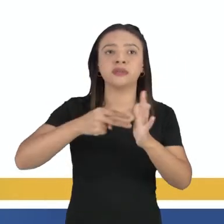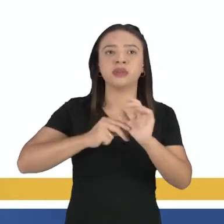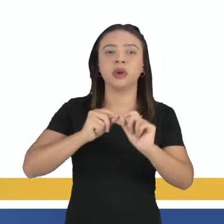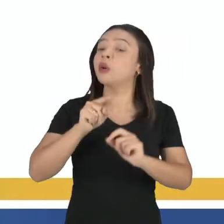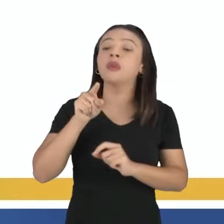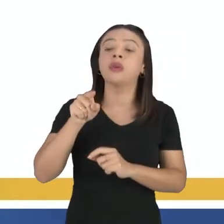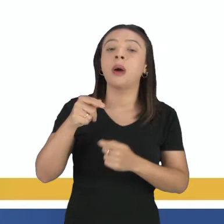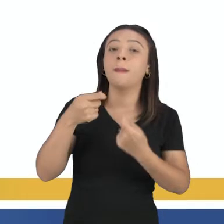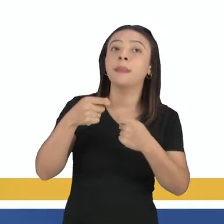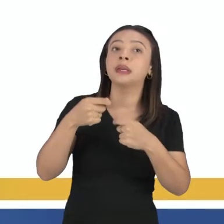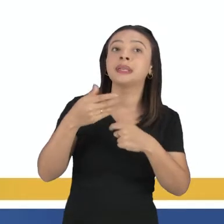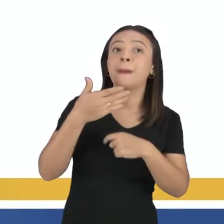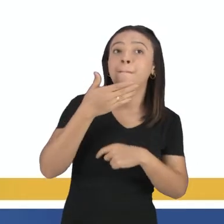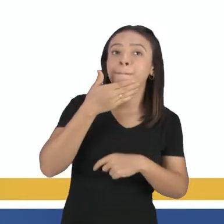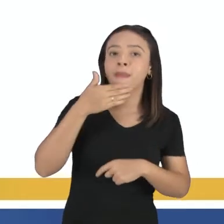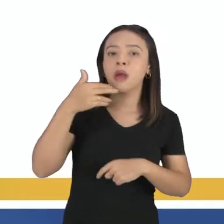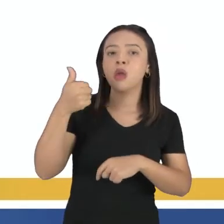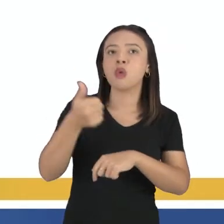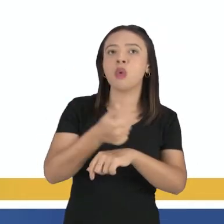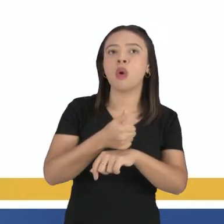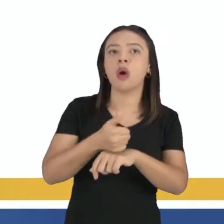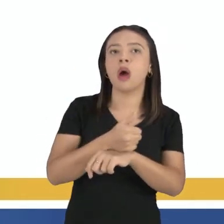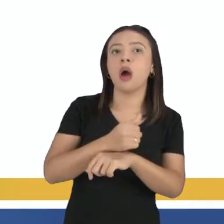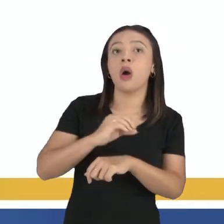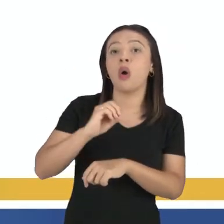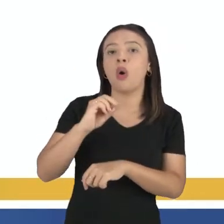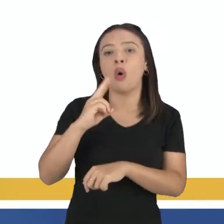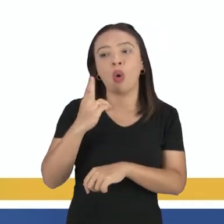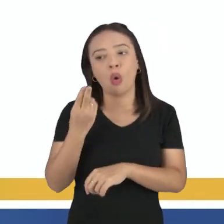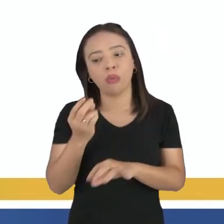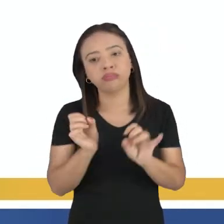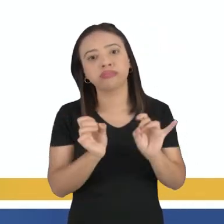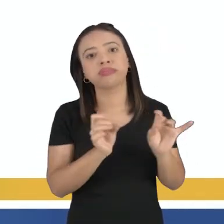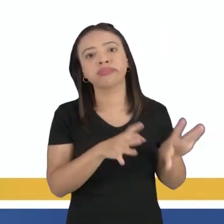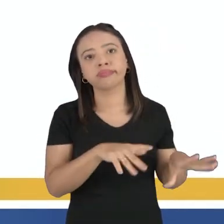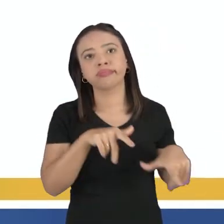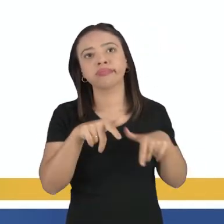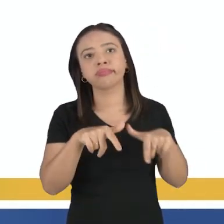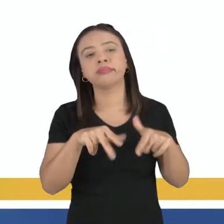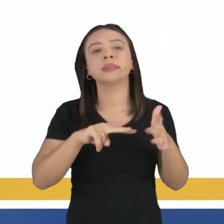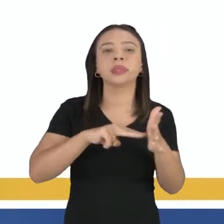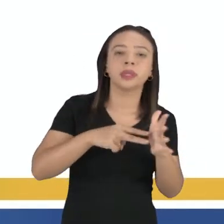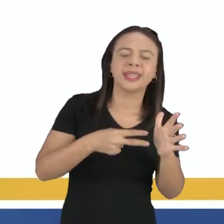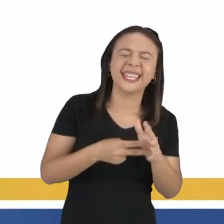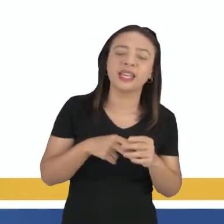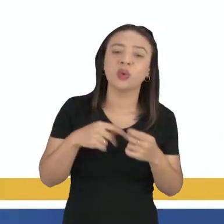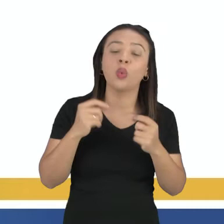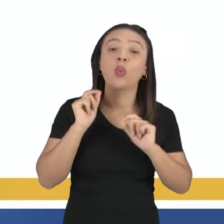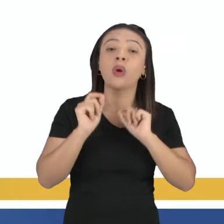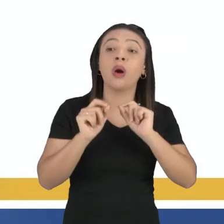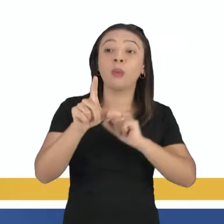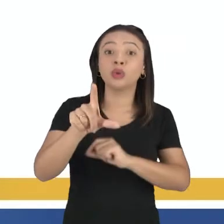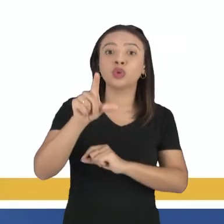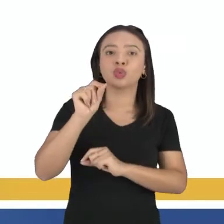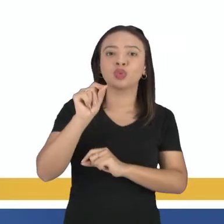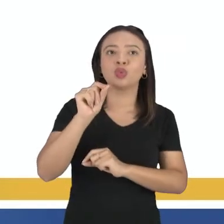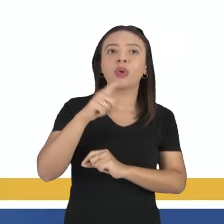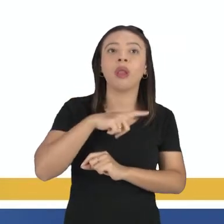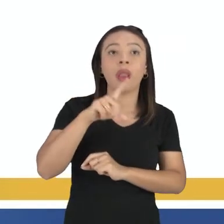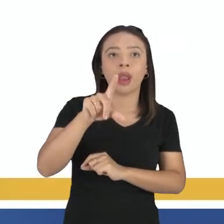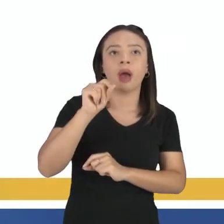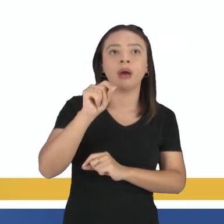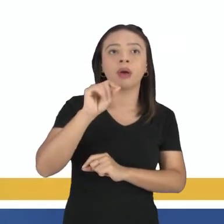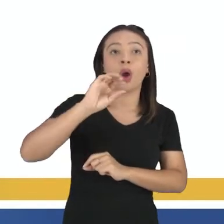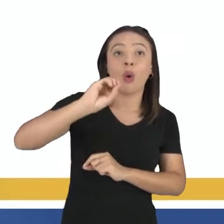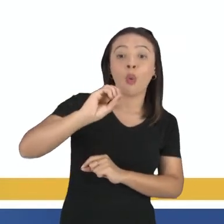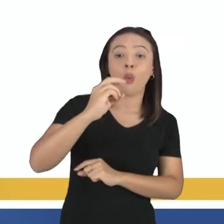ou serás demitido. Então, temos aí uma questão de alternância, de escolha, né? Temos opções aí